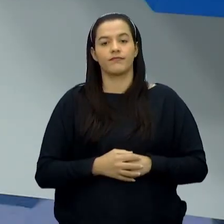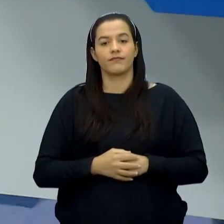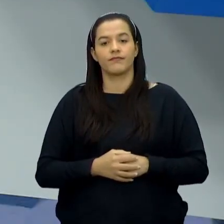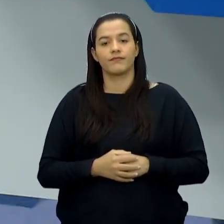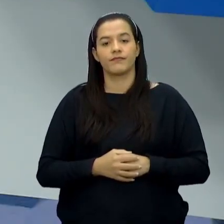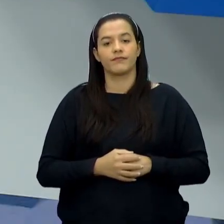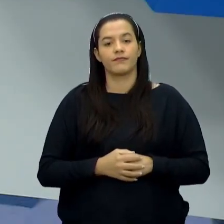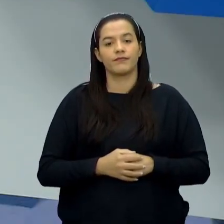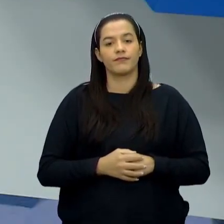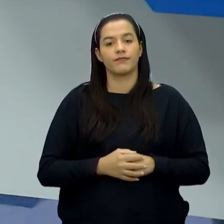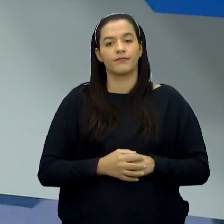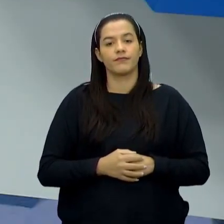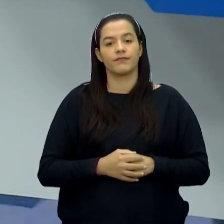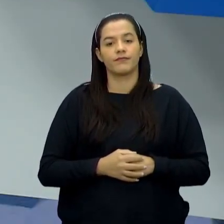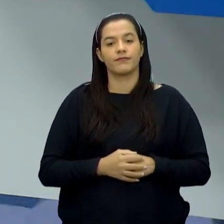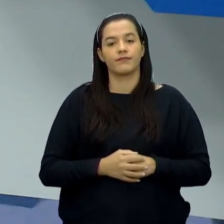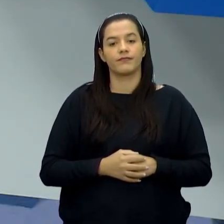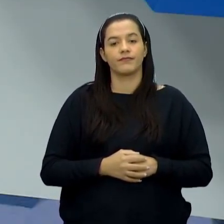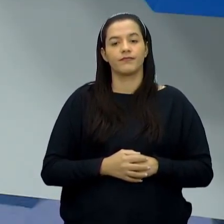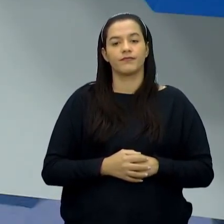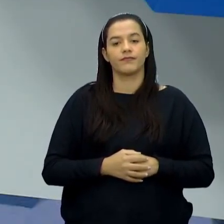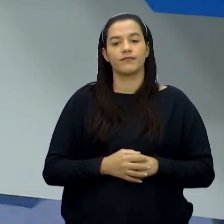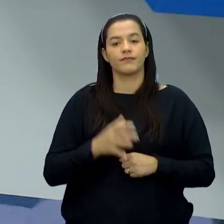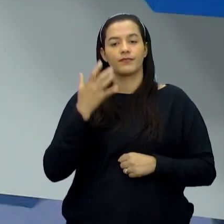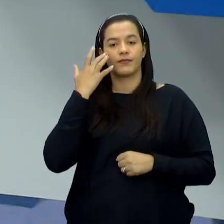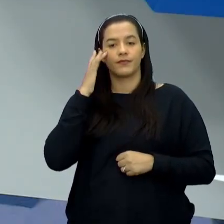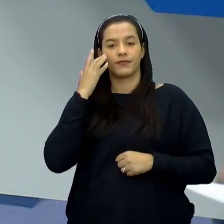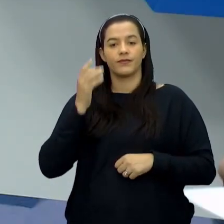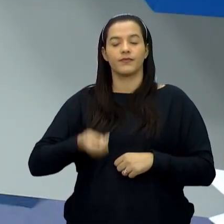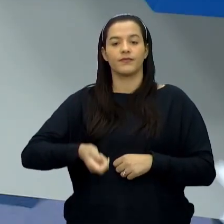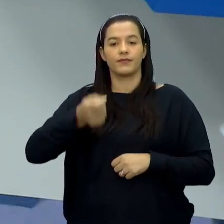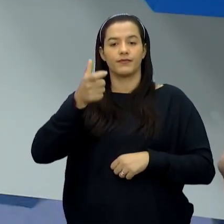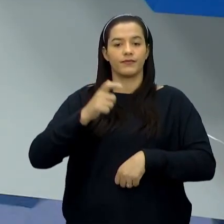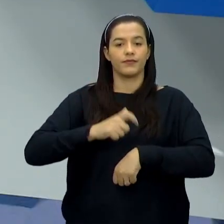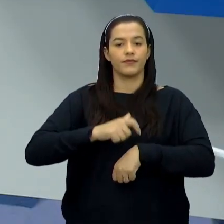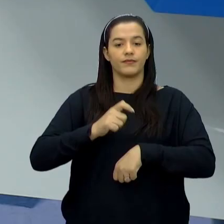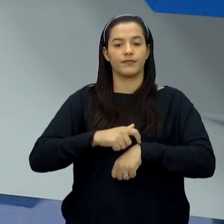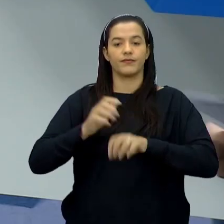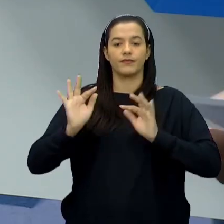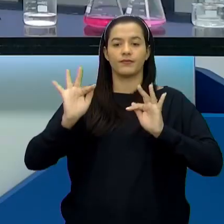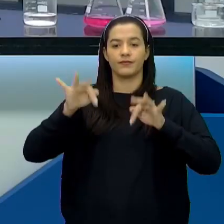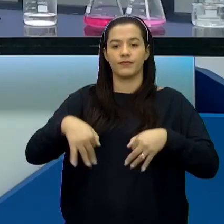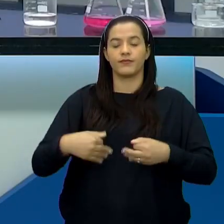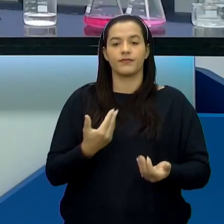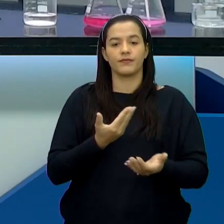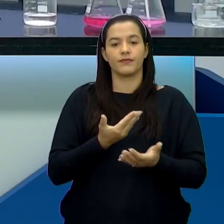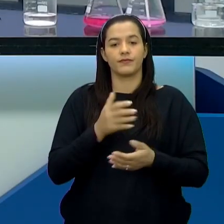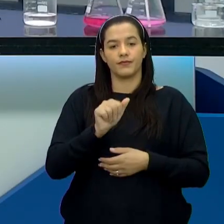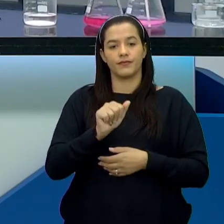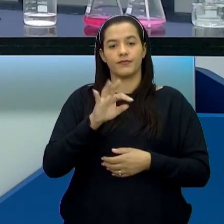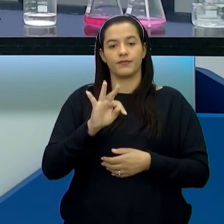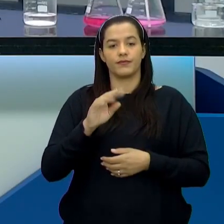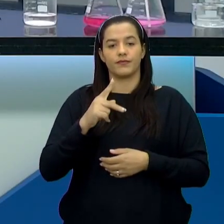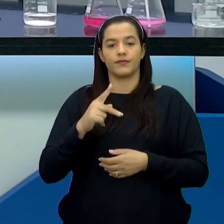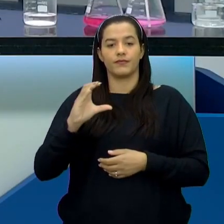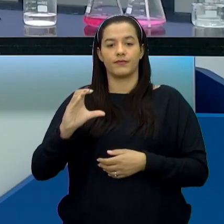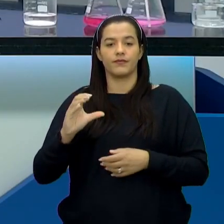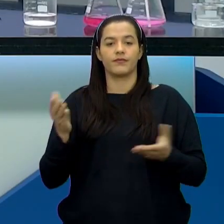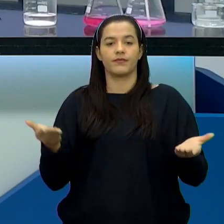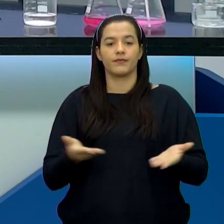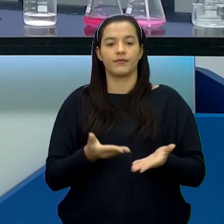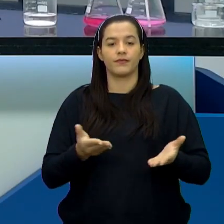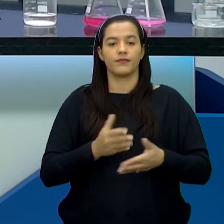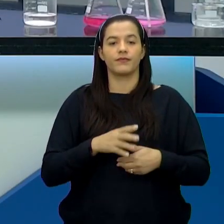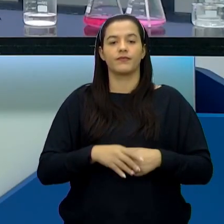Exatamente. Bom, Jorge, eu acho que já está chegando no final da nossa apresentação de hoje,